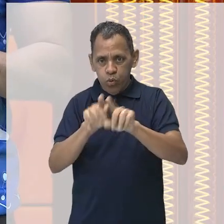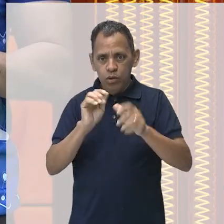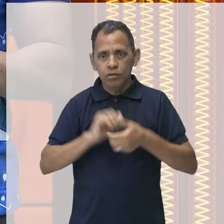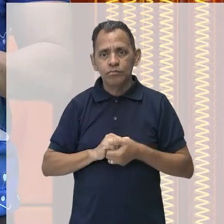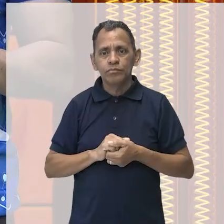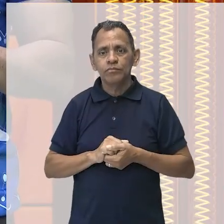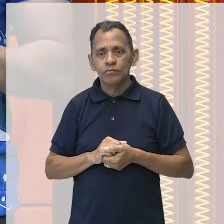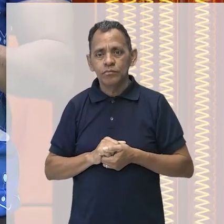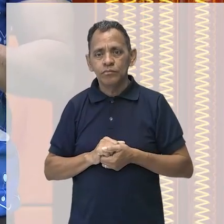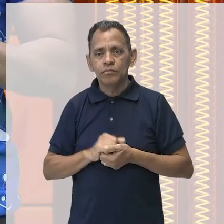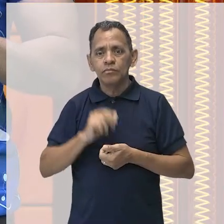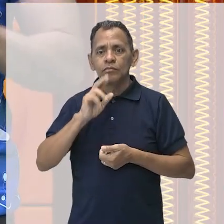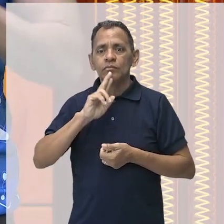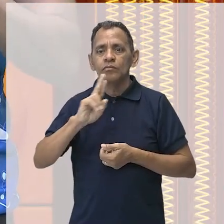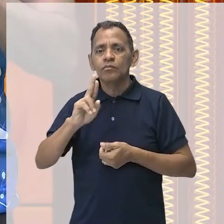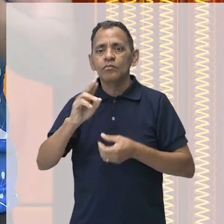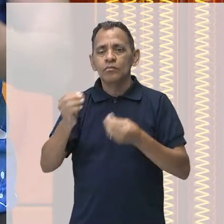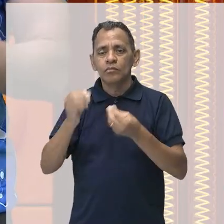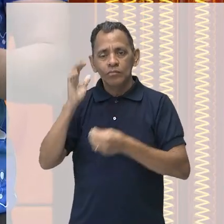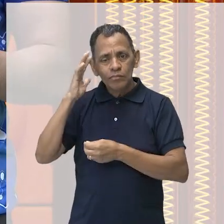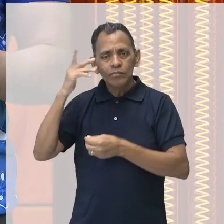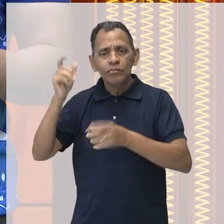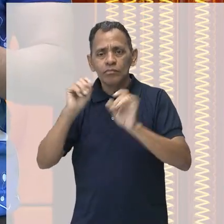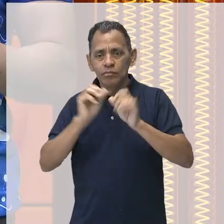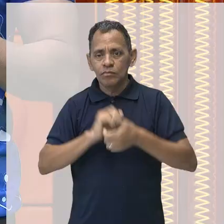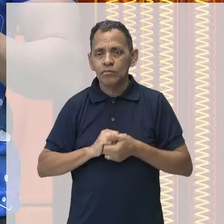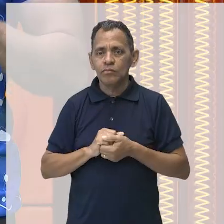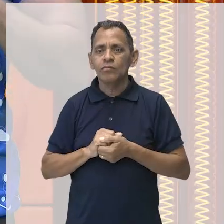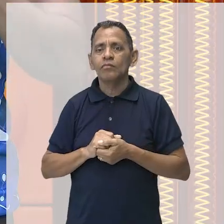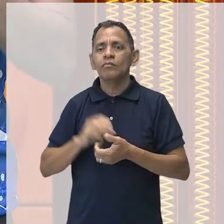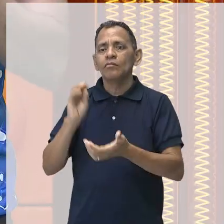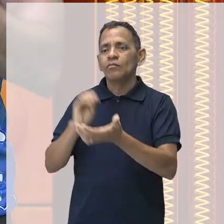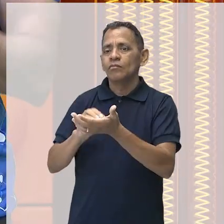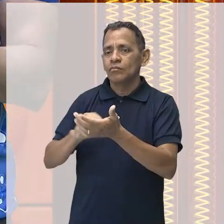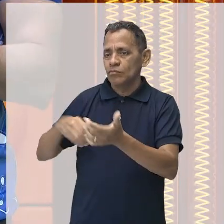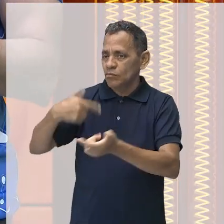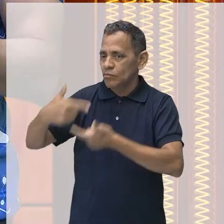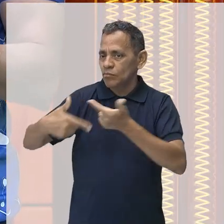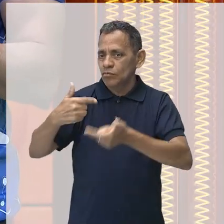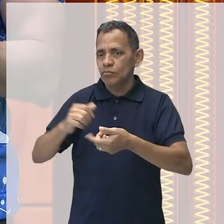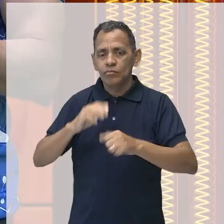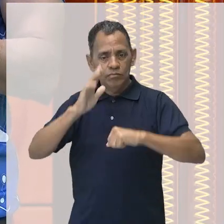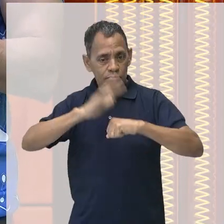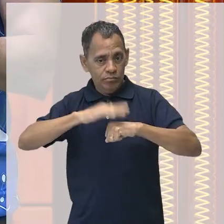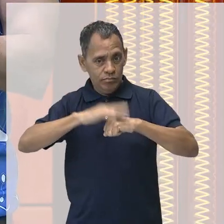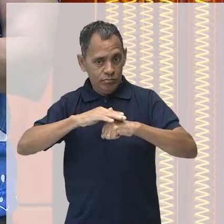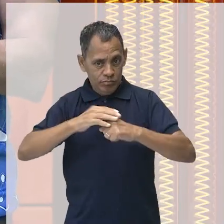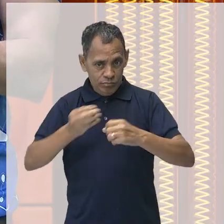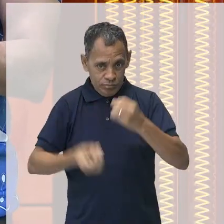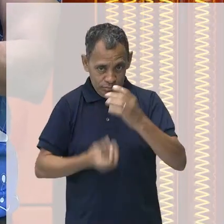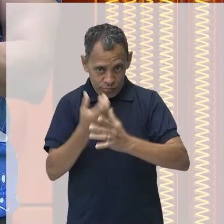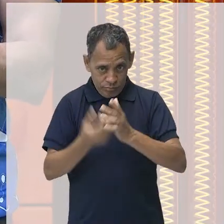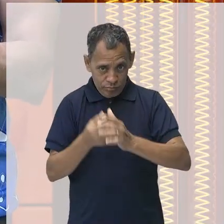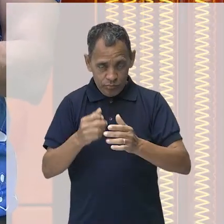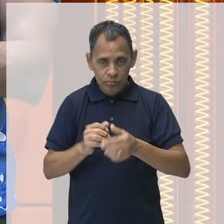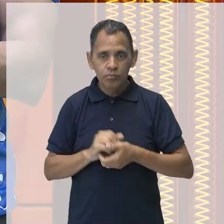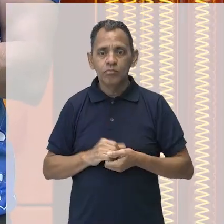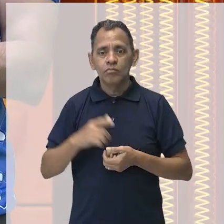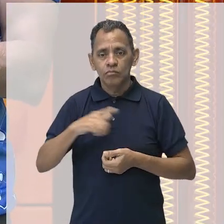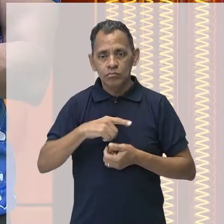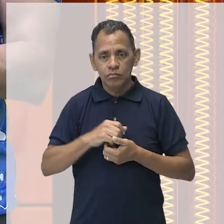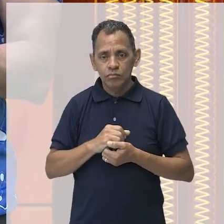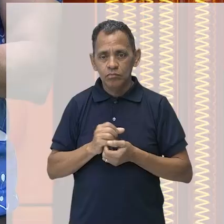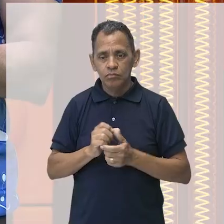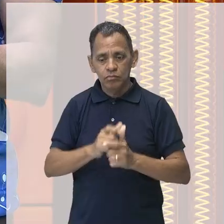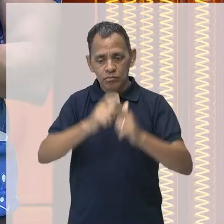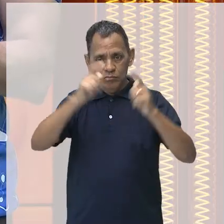desemprego, certo? Essa mecanização da produção, essa automatização da produção vai levar ao aumento de